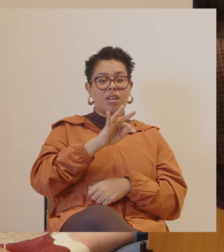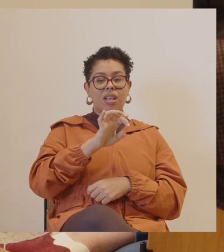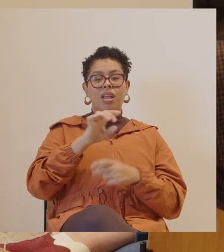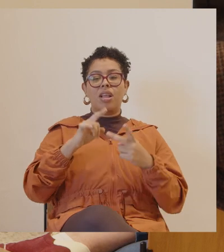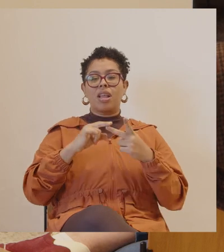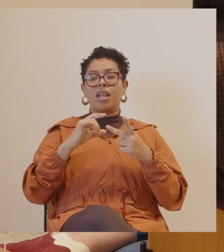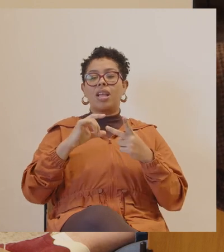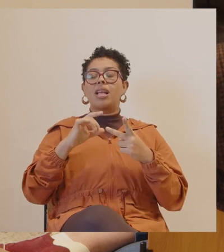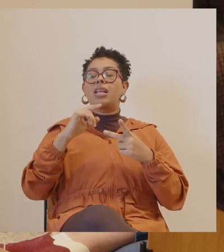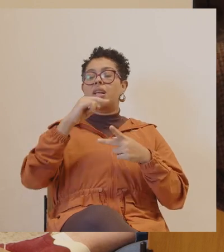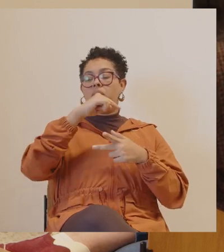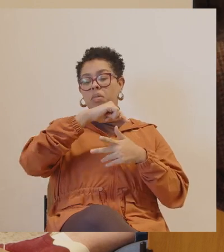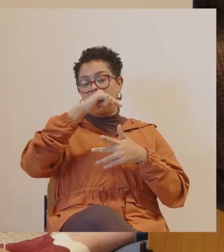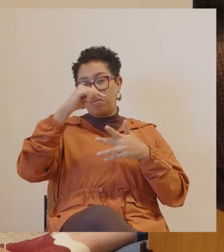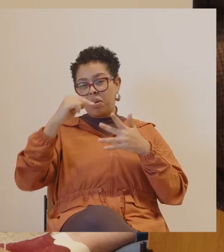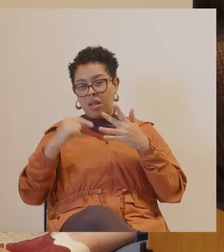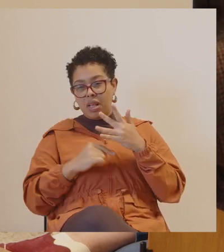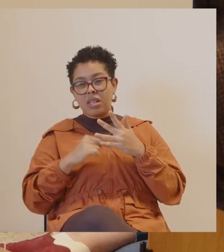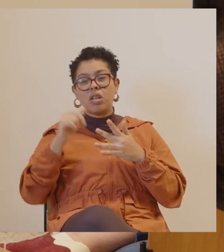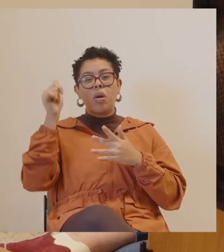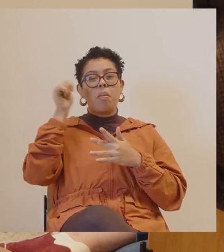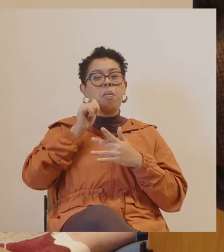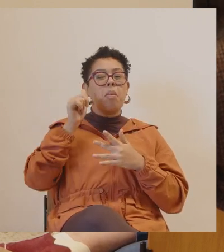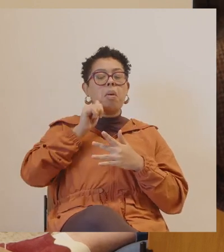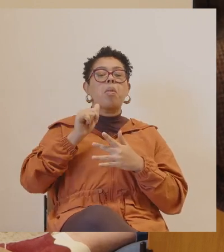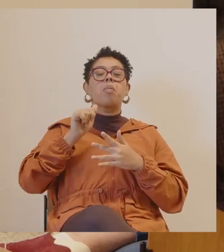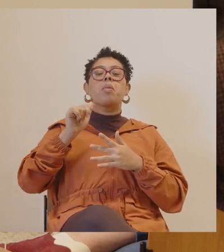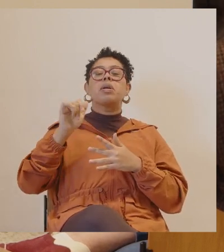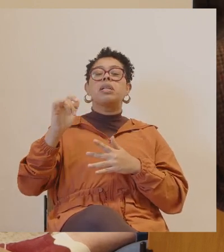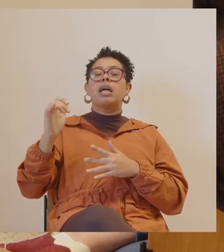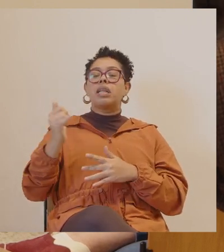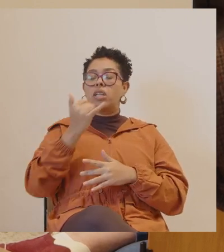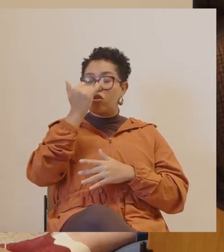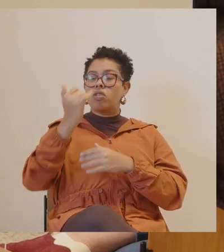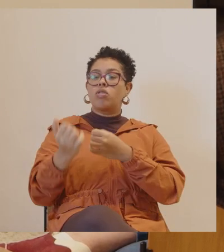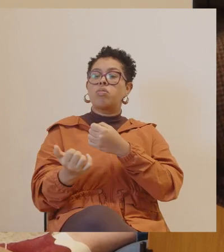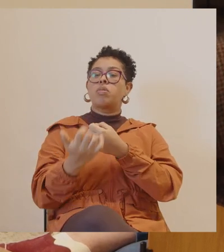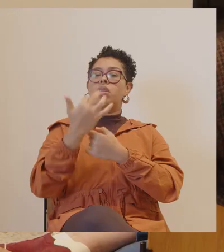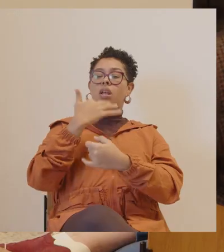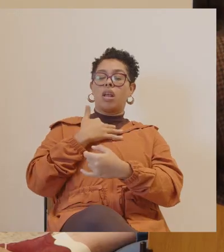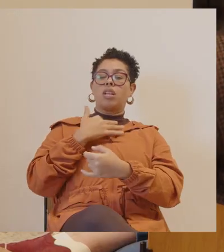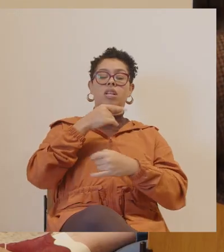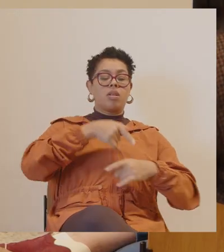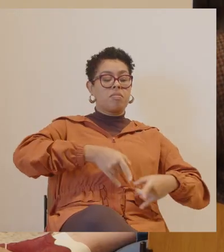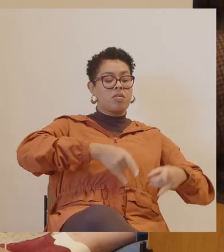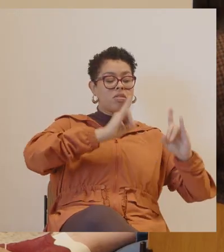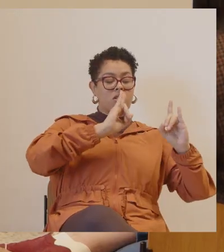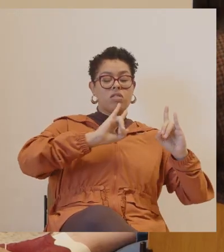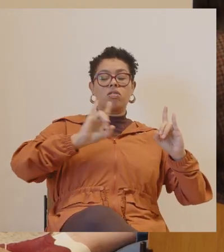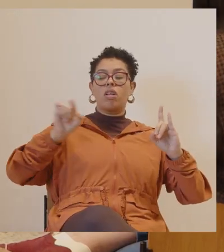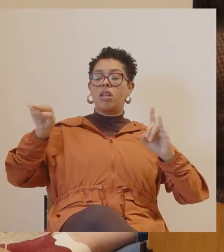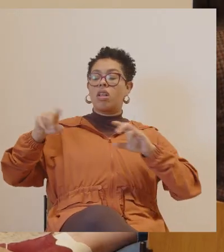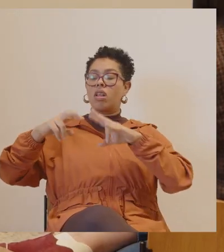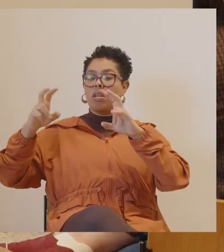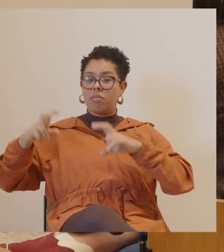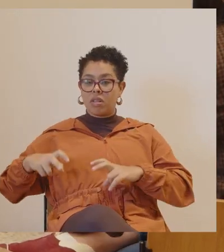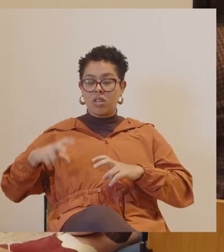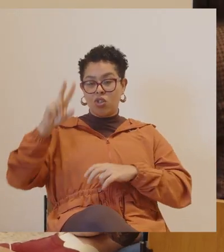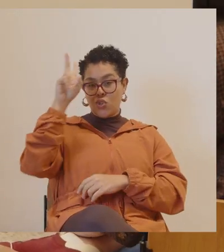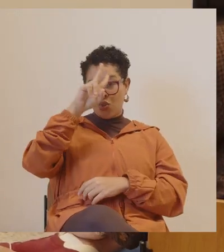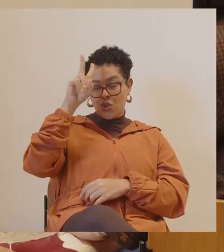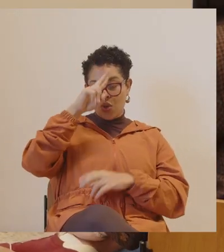Guzmán, Movimento de Mulheres Indígenas por Barragens, no edifício Lina, aqui no edifício Petro. A gente está com as exposições Histórias do